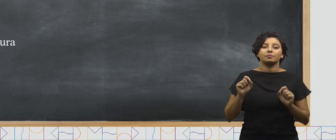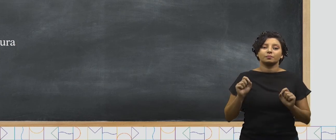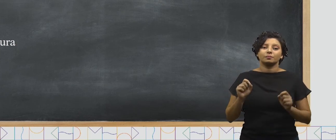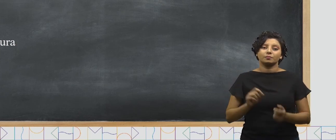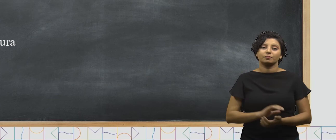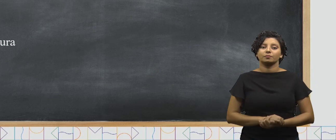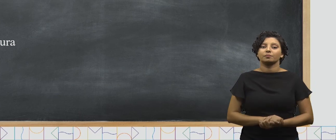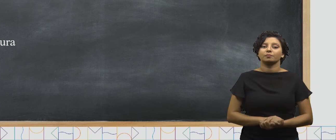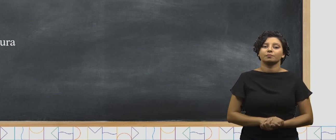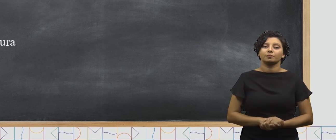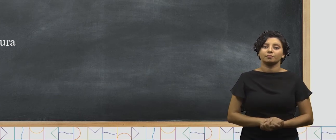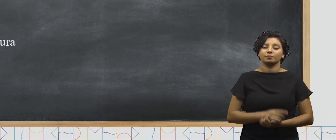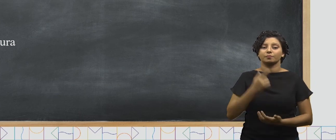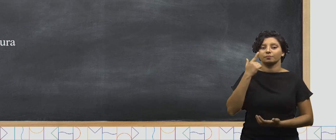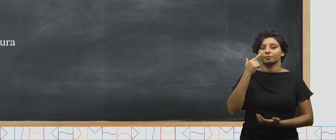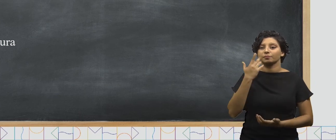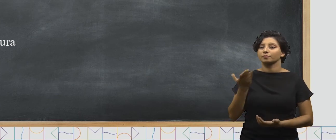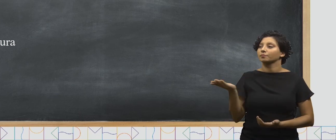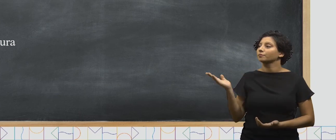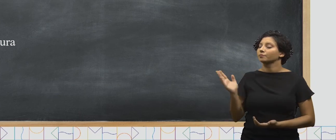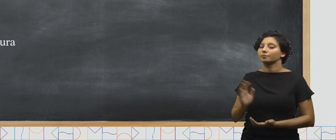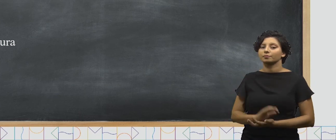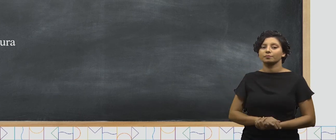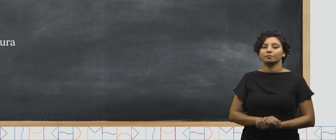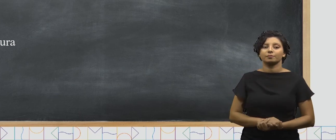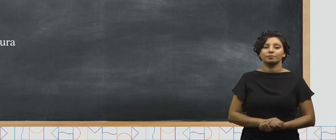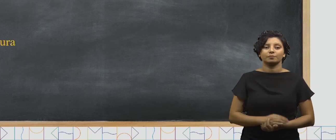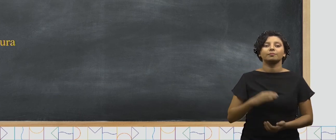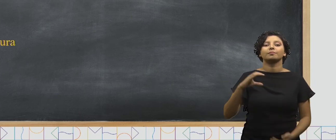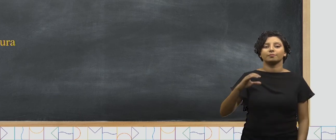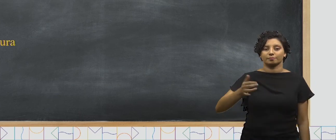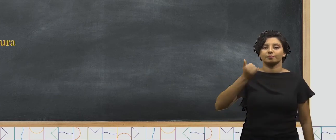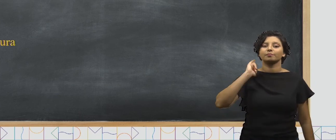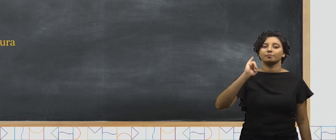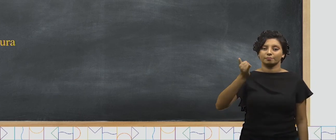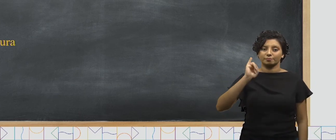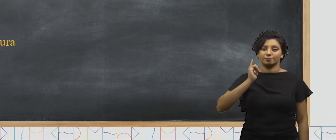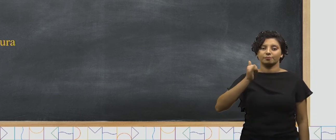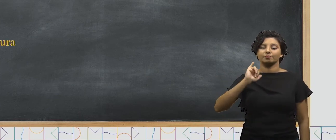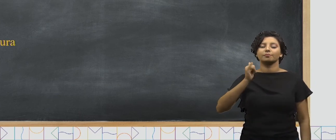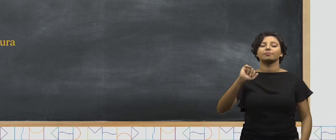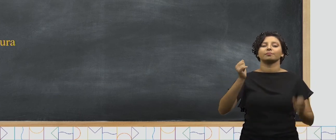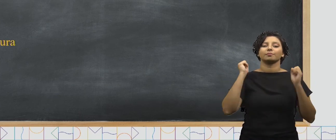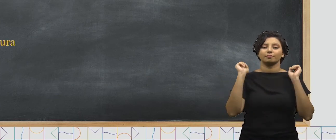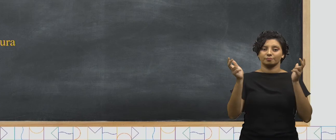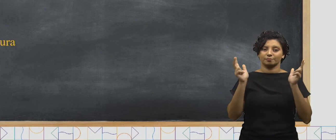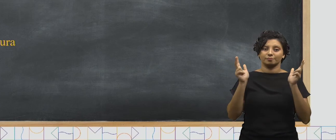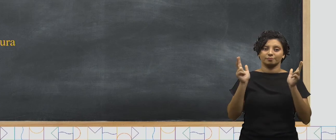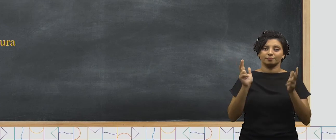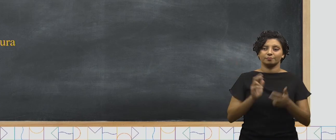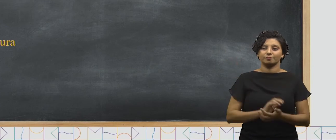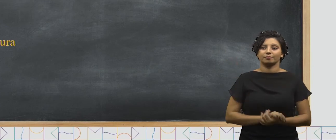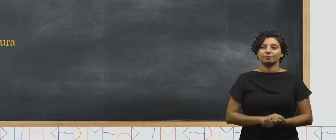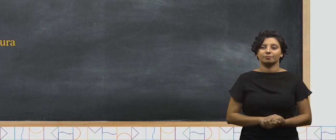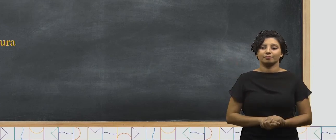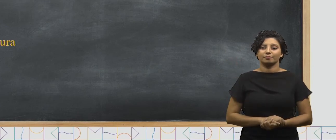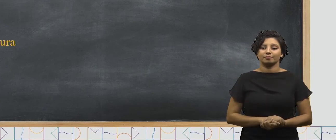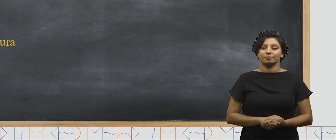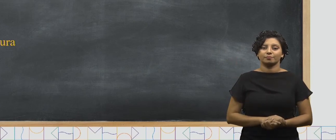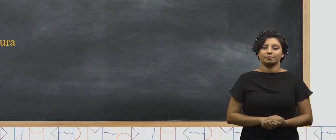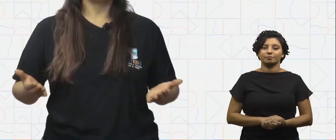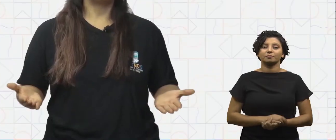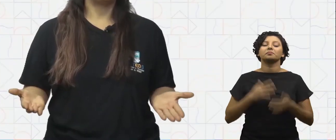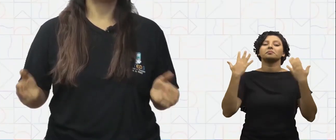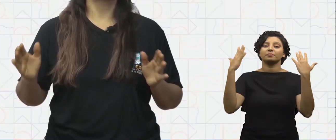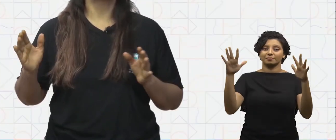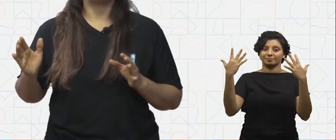um texto, vamos verificar a resposta correta? É uma narrativa de